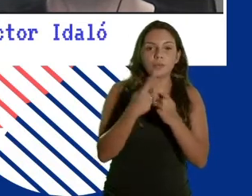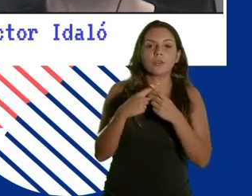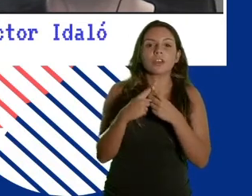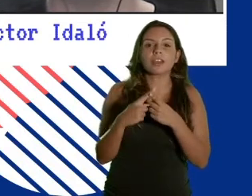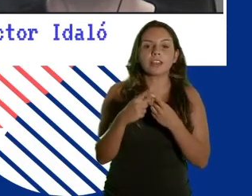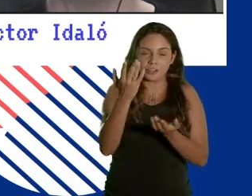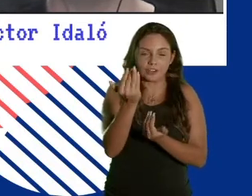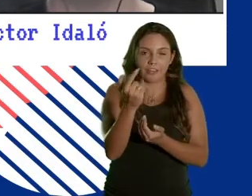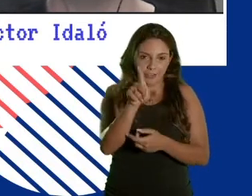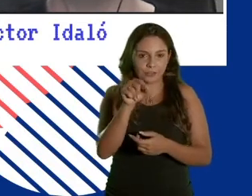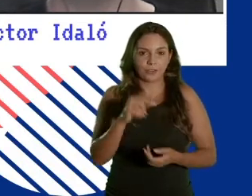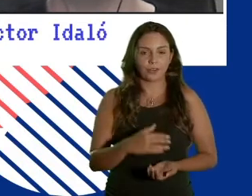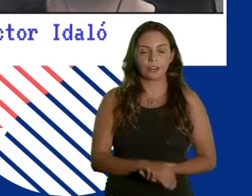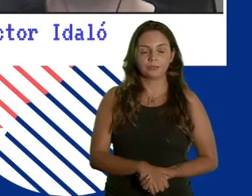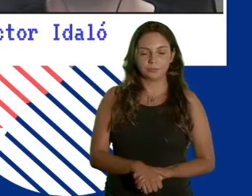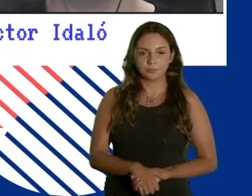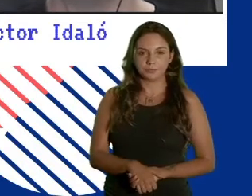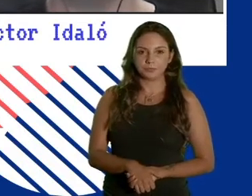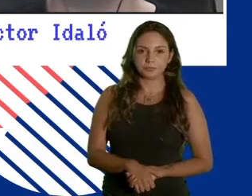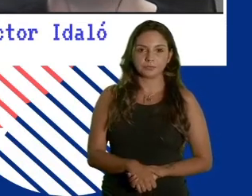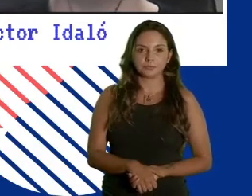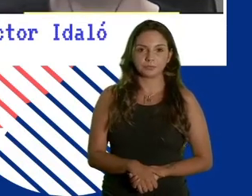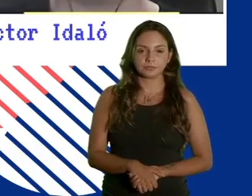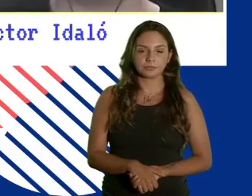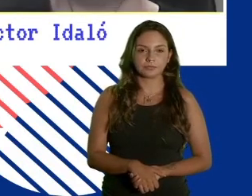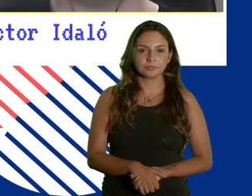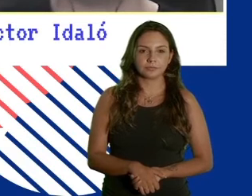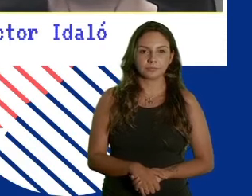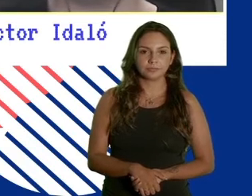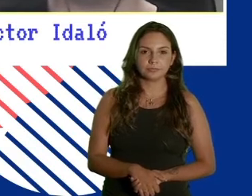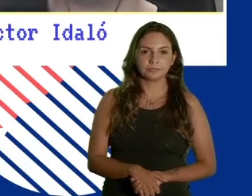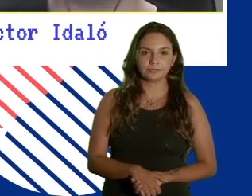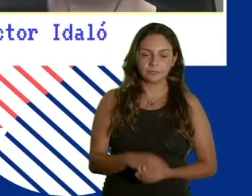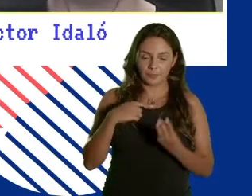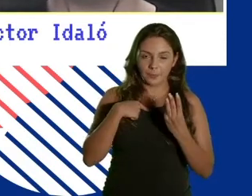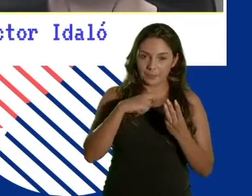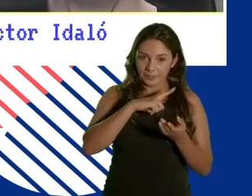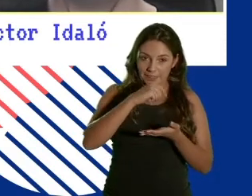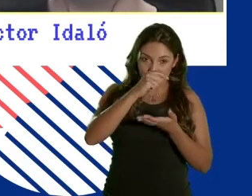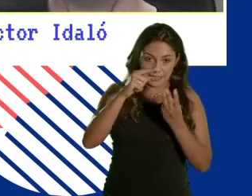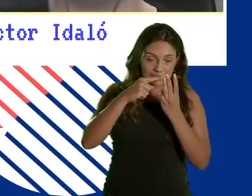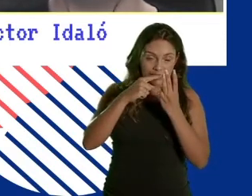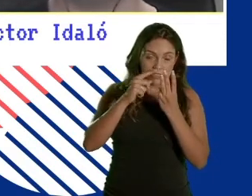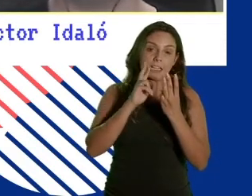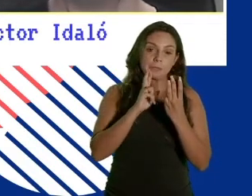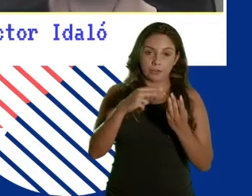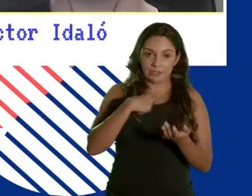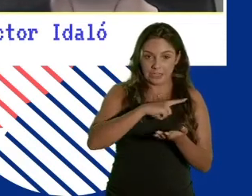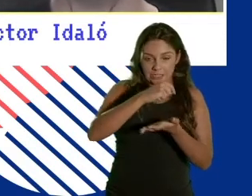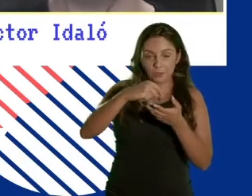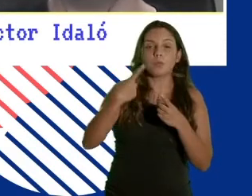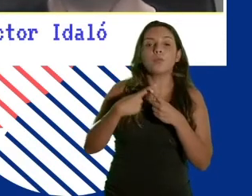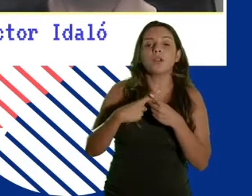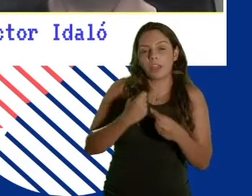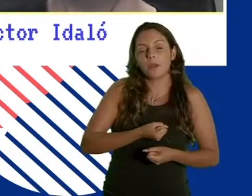alguém tão jovem decide por esse caminho? Bom, ultimamente eu tenho escrito bastante sobre isso, sobre o porquê